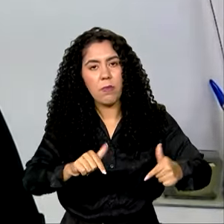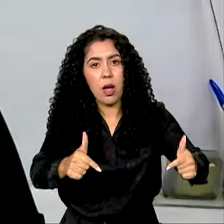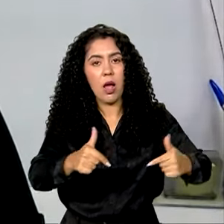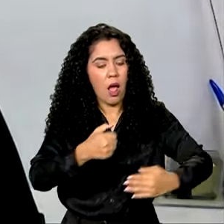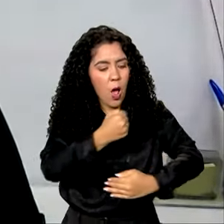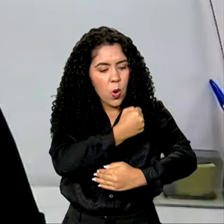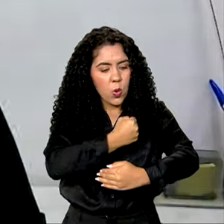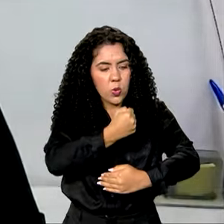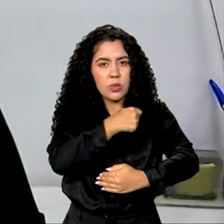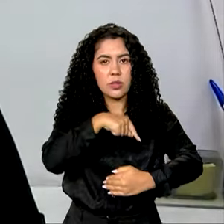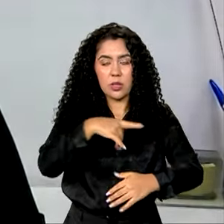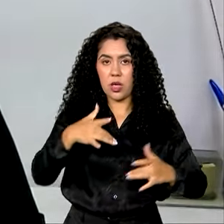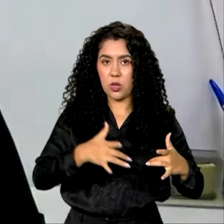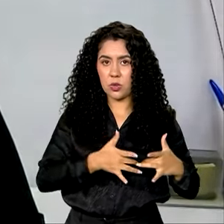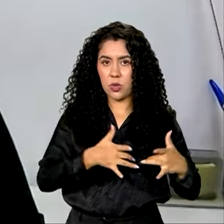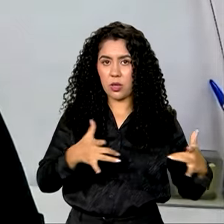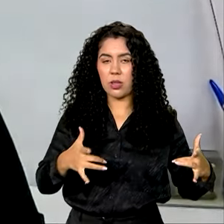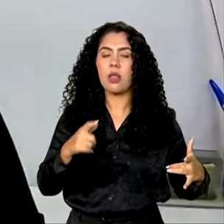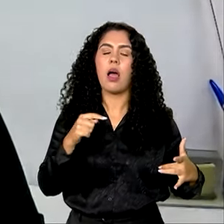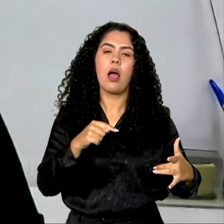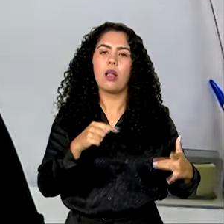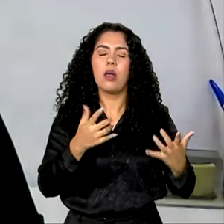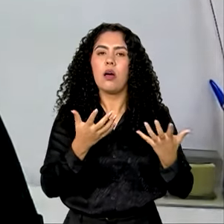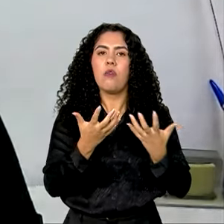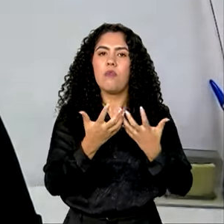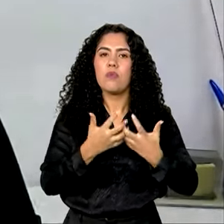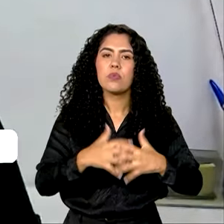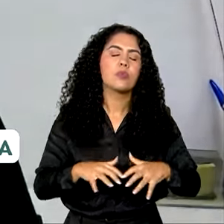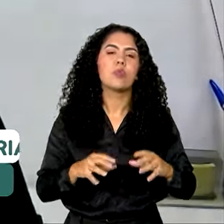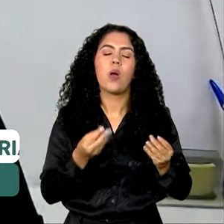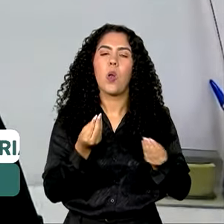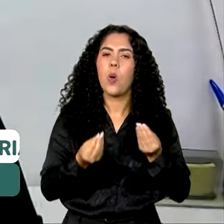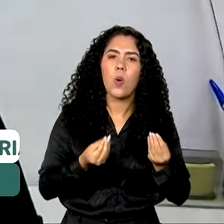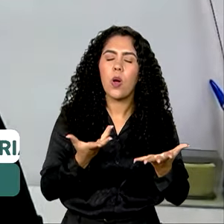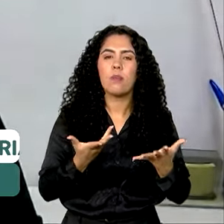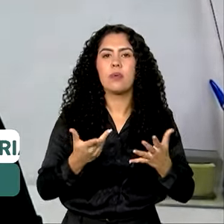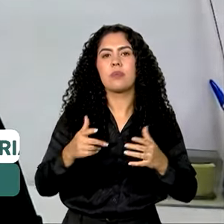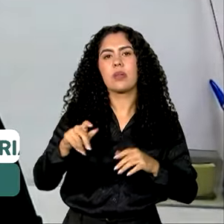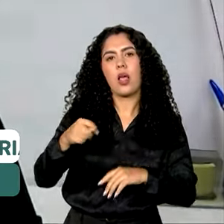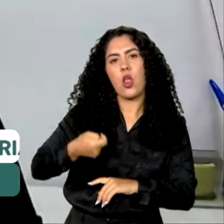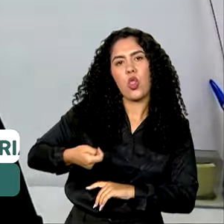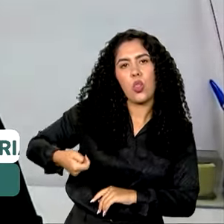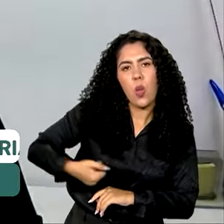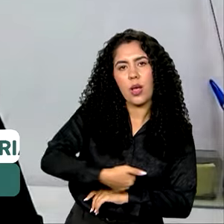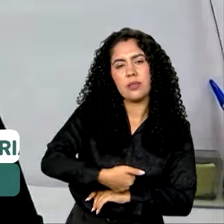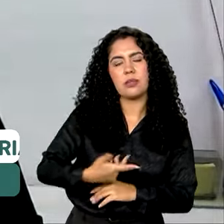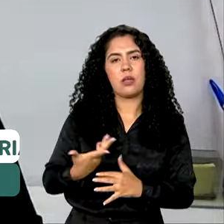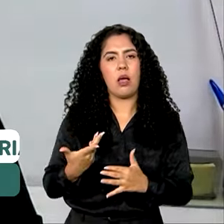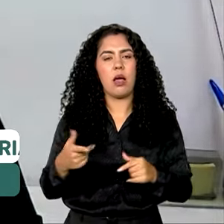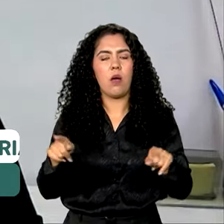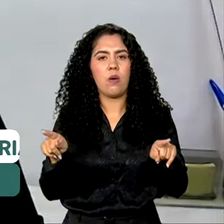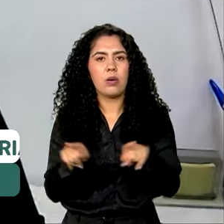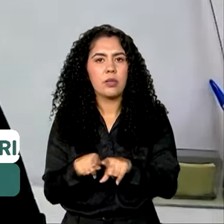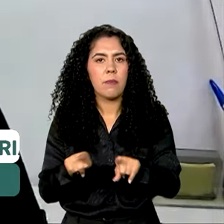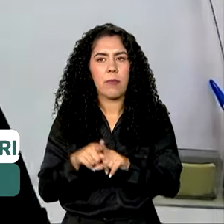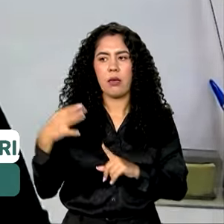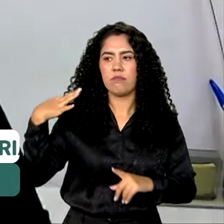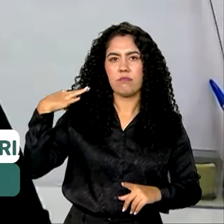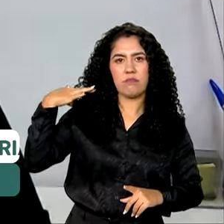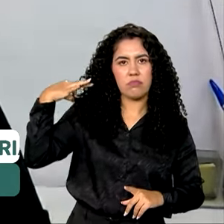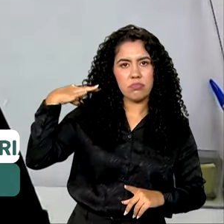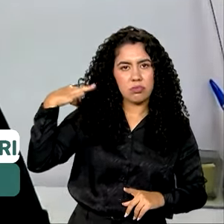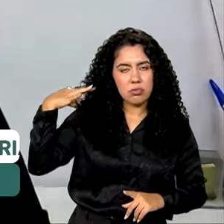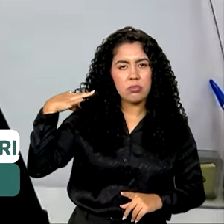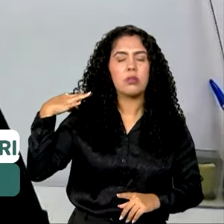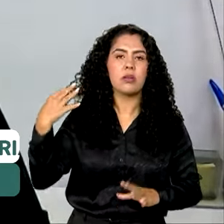elas funcionam muito com base nas doações, nas iniciativas de voluntariado e